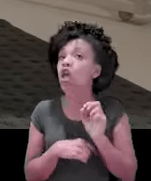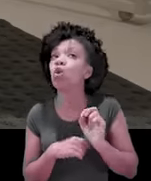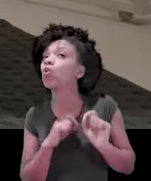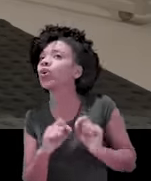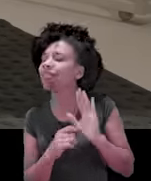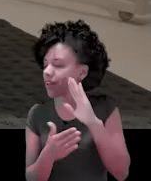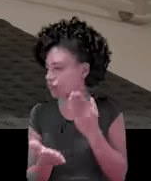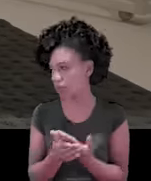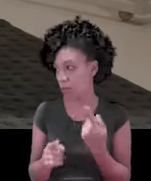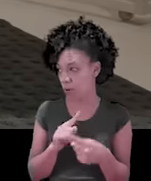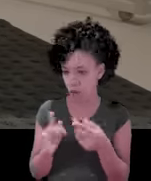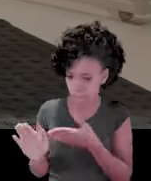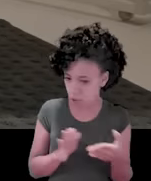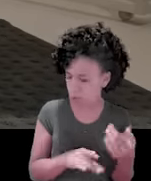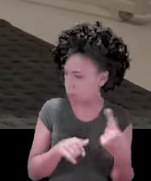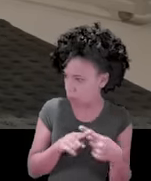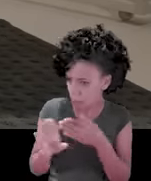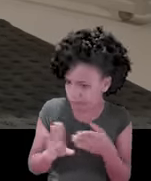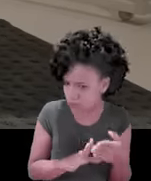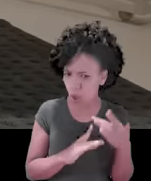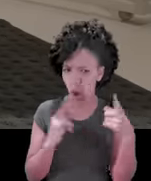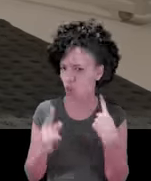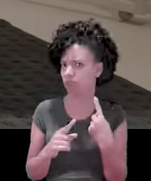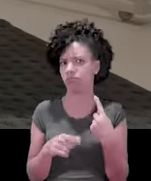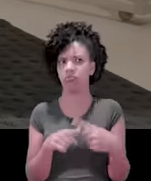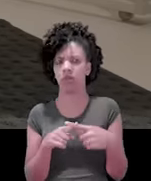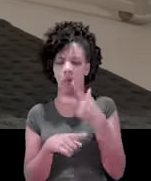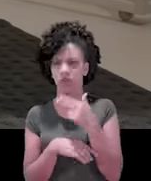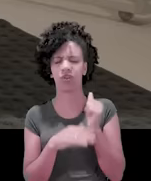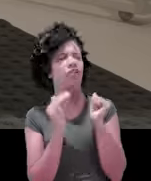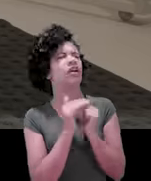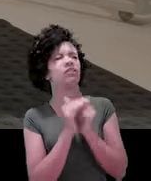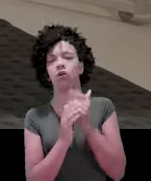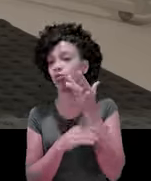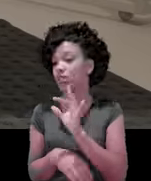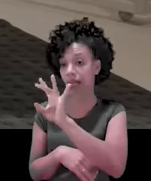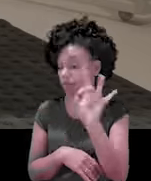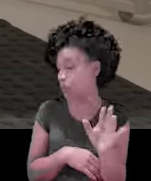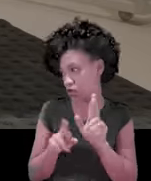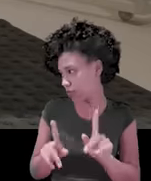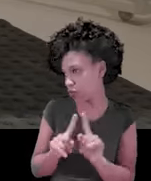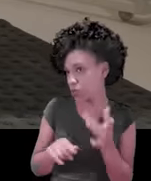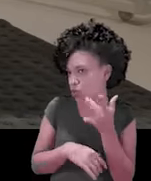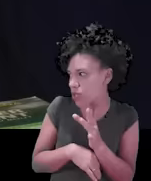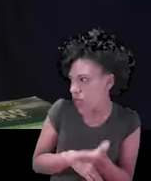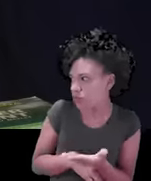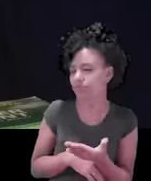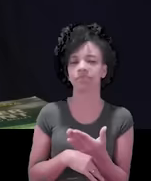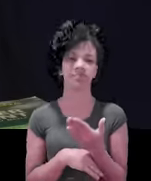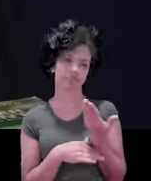se apegava porque a momento muito louco eu acho que eu rezaria loucamente Eu não sei você cada pessoa é diferente